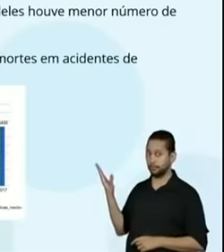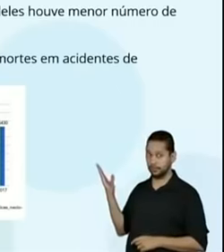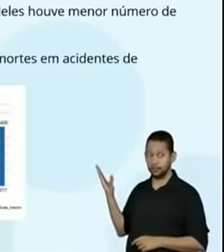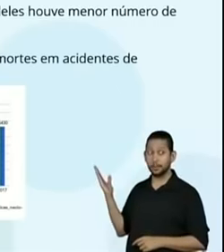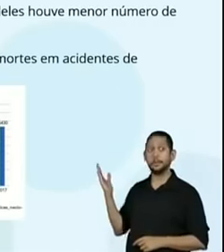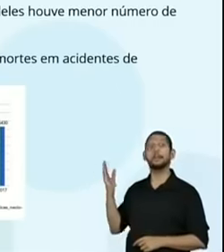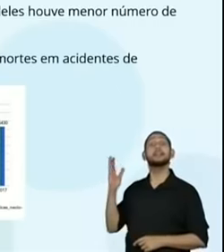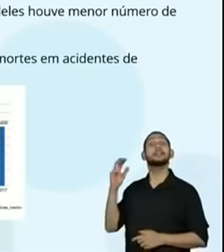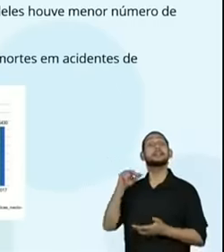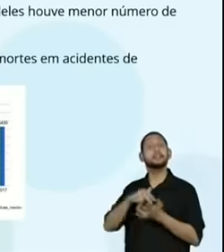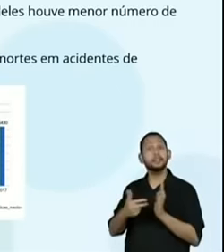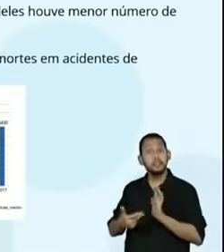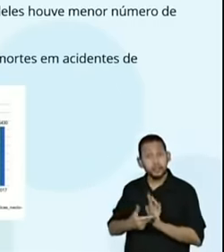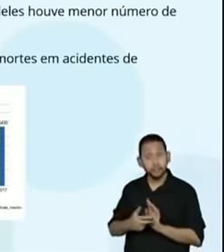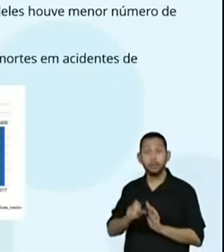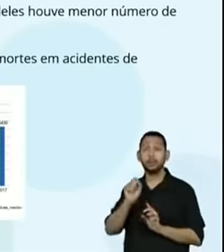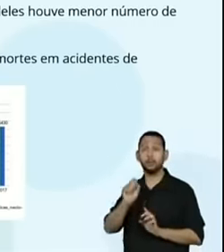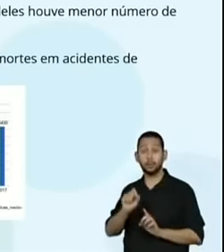de